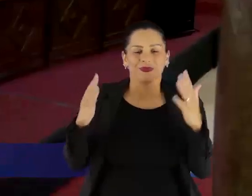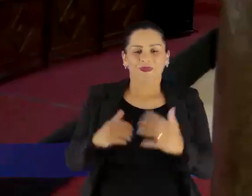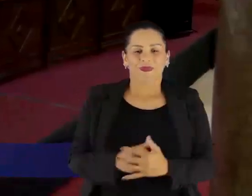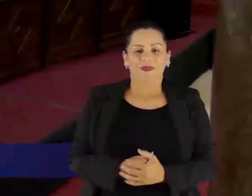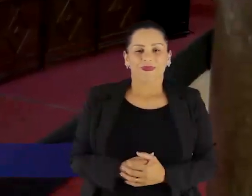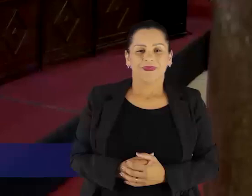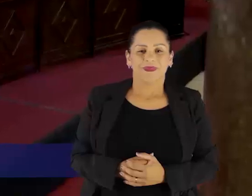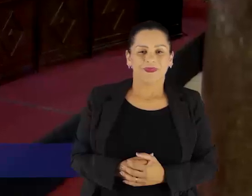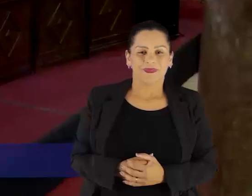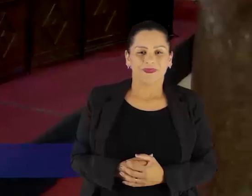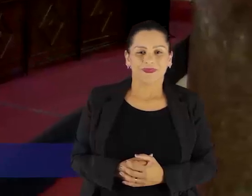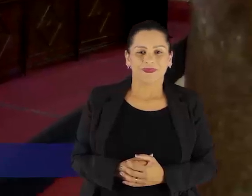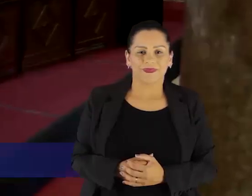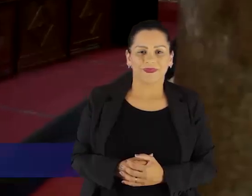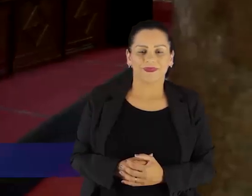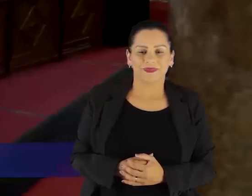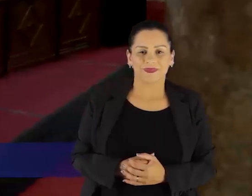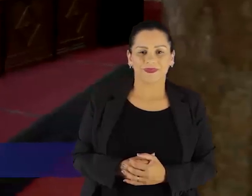E aí